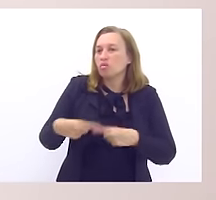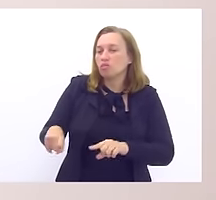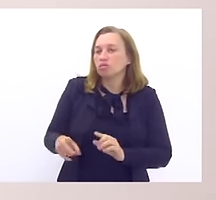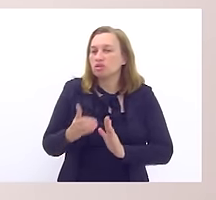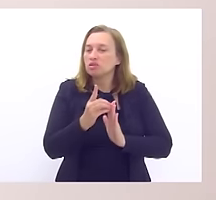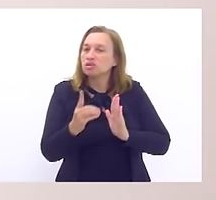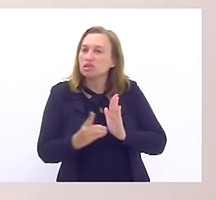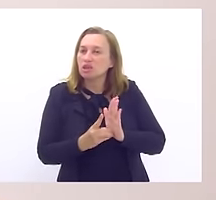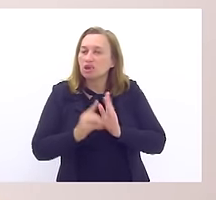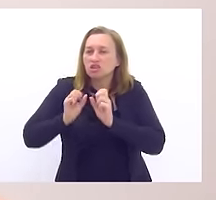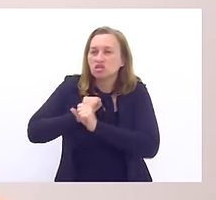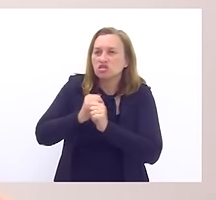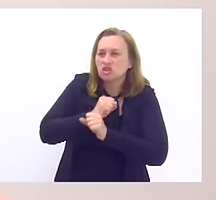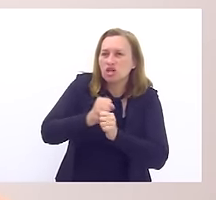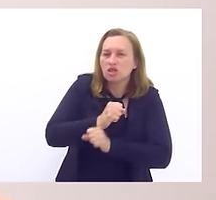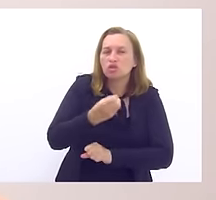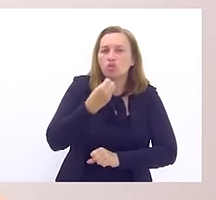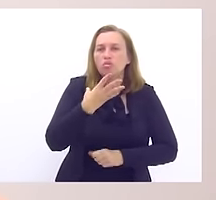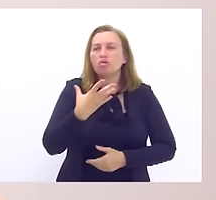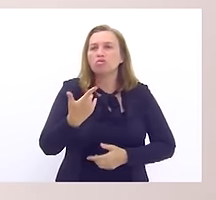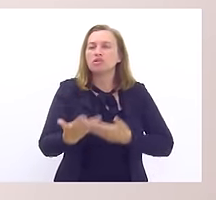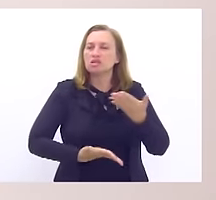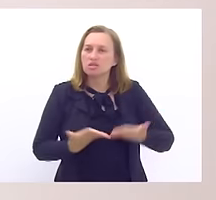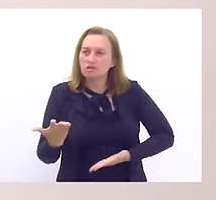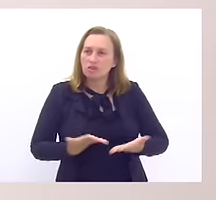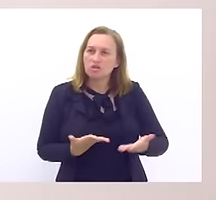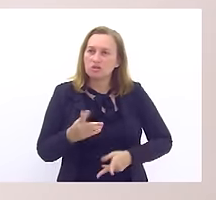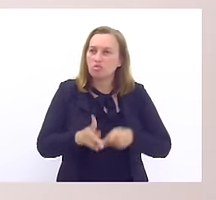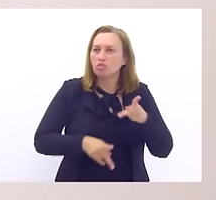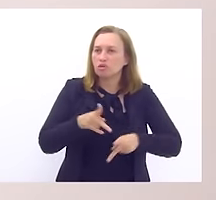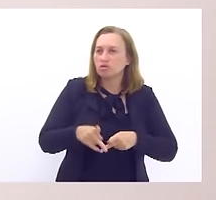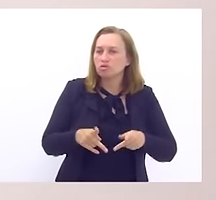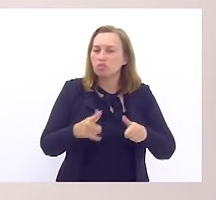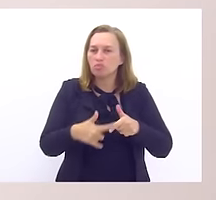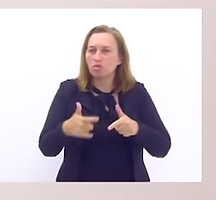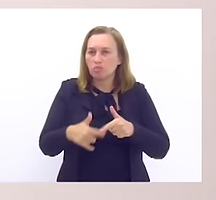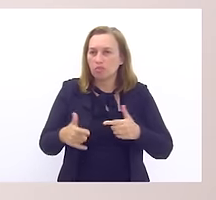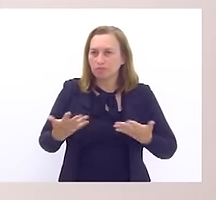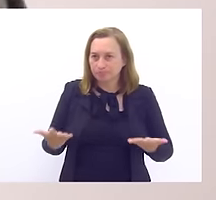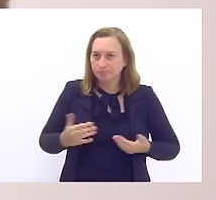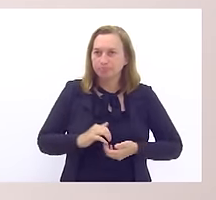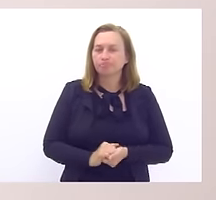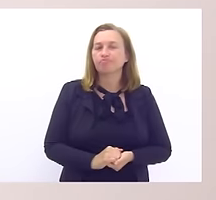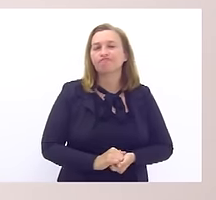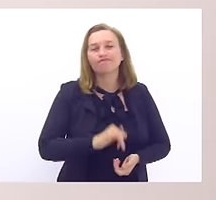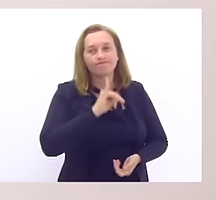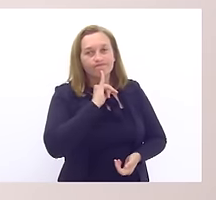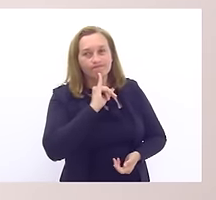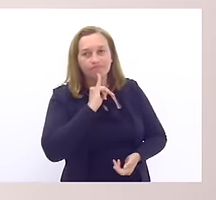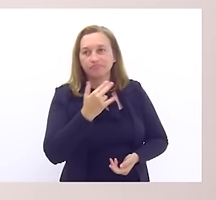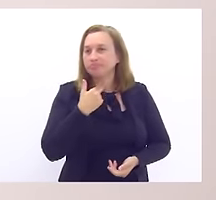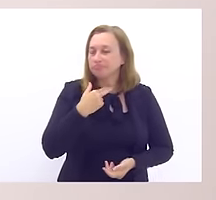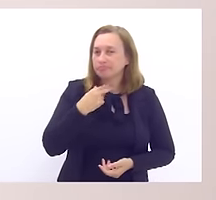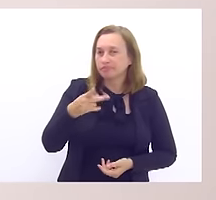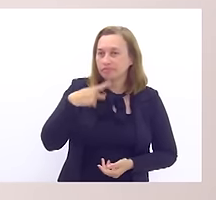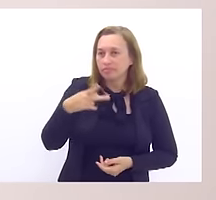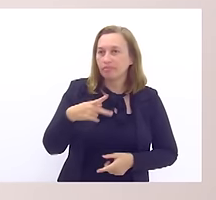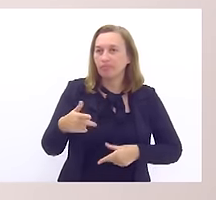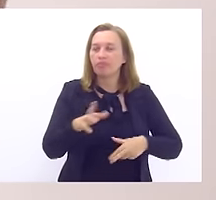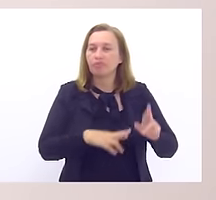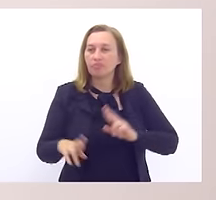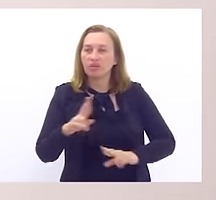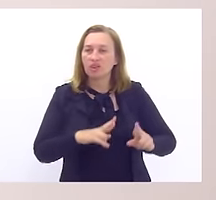décadas e que prestam bom serviço da população por um problema como esse lamentavelmente não diz eu mesmo em relação